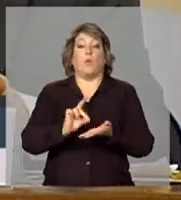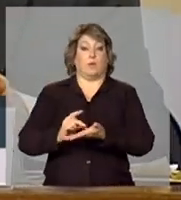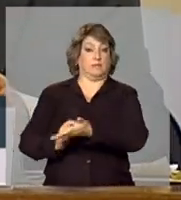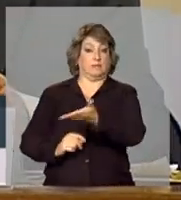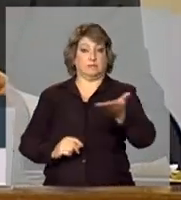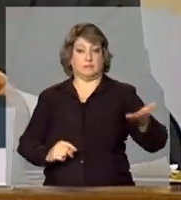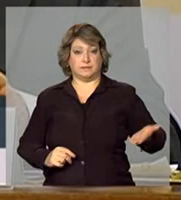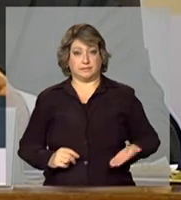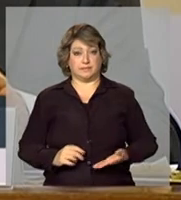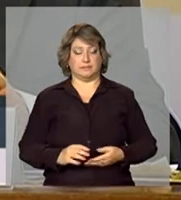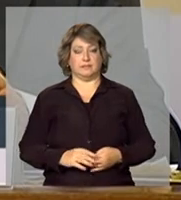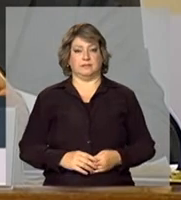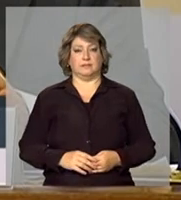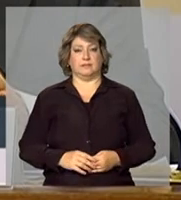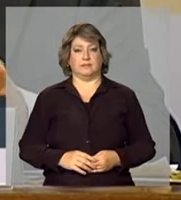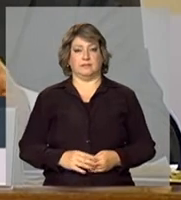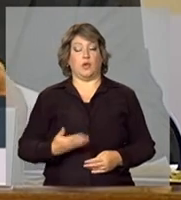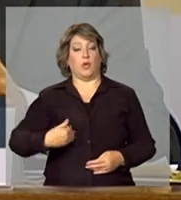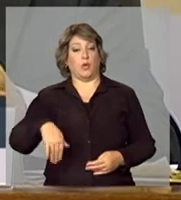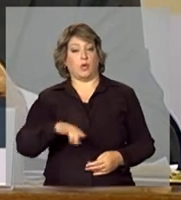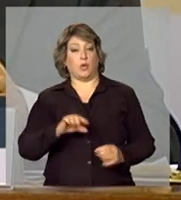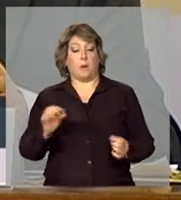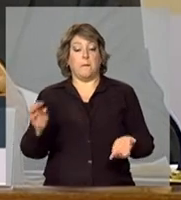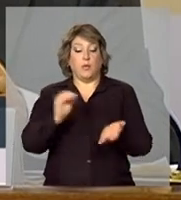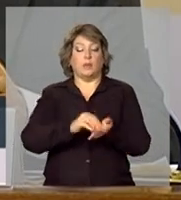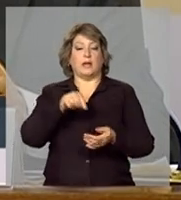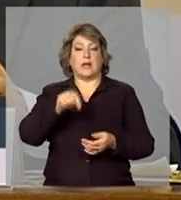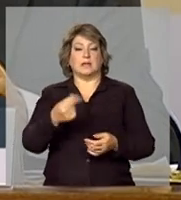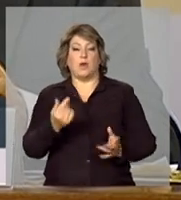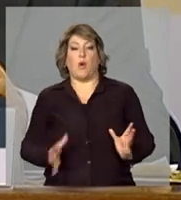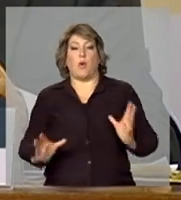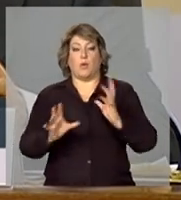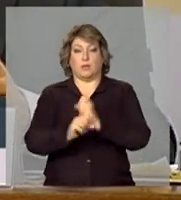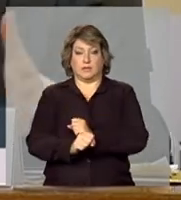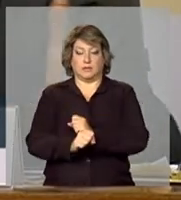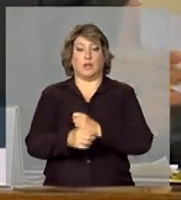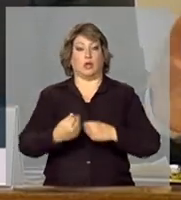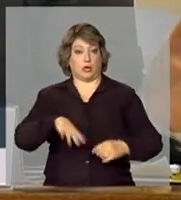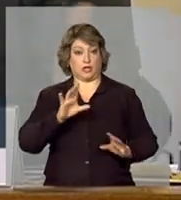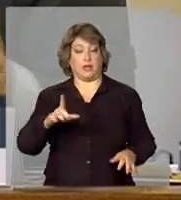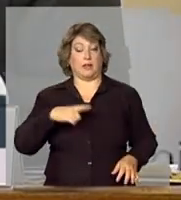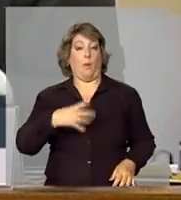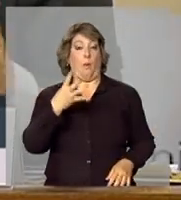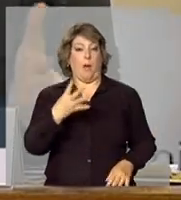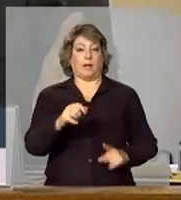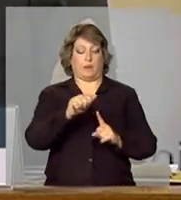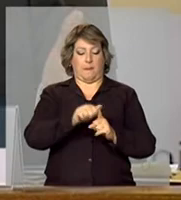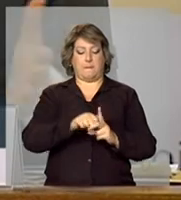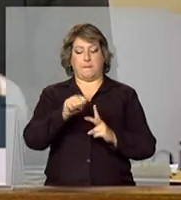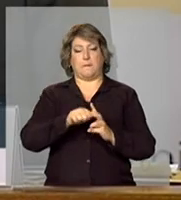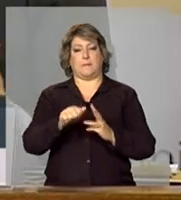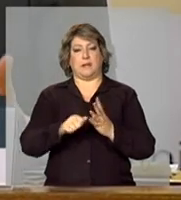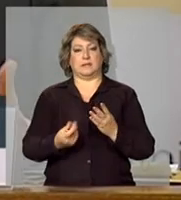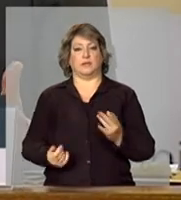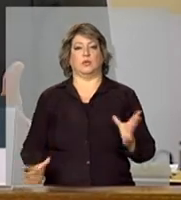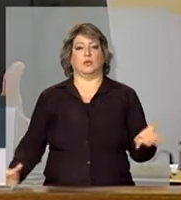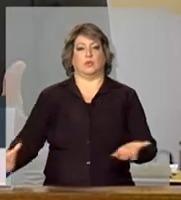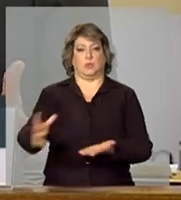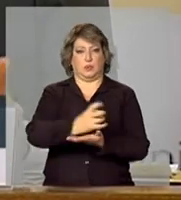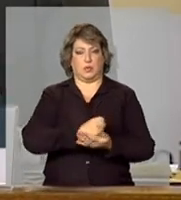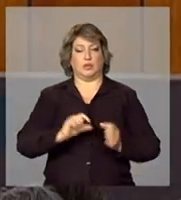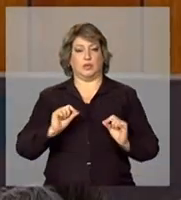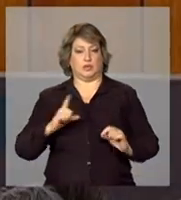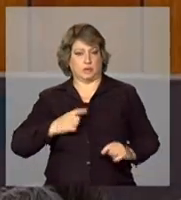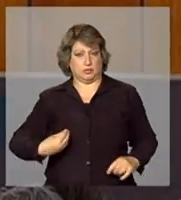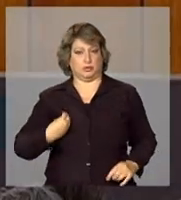é que nós colocamos esse orçamento então nós já estamos inclusive com quatro meses já de orçamento